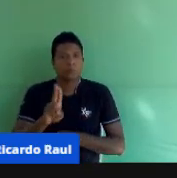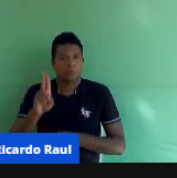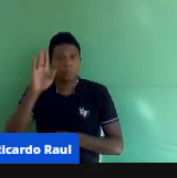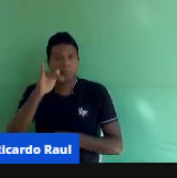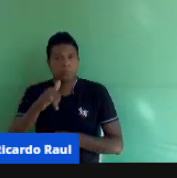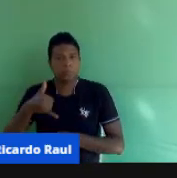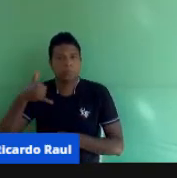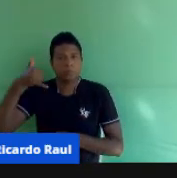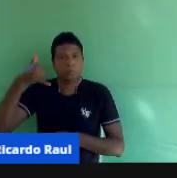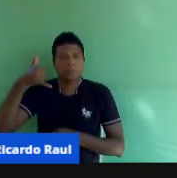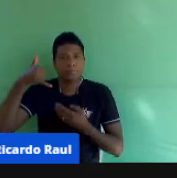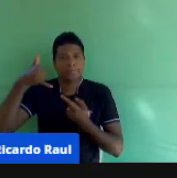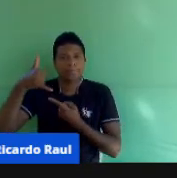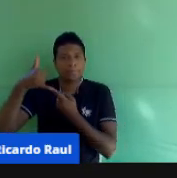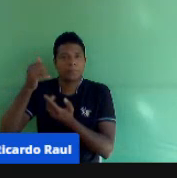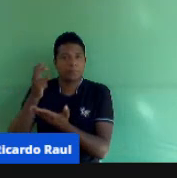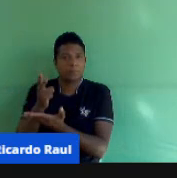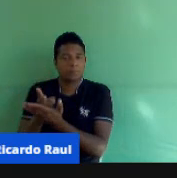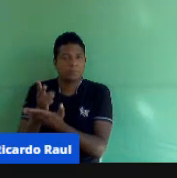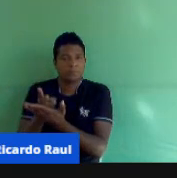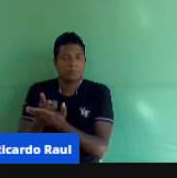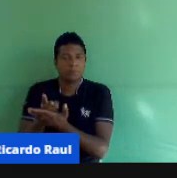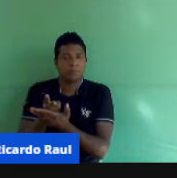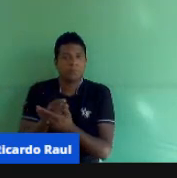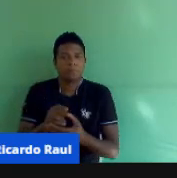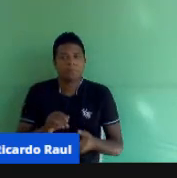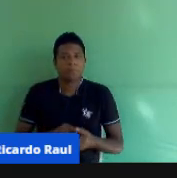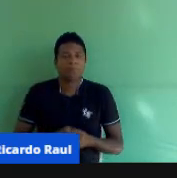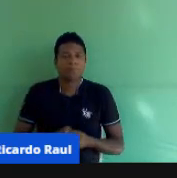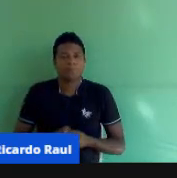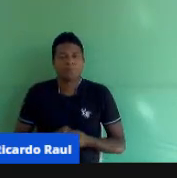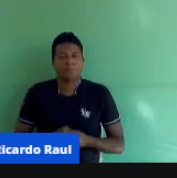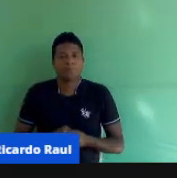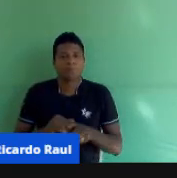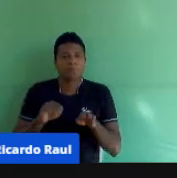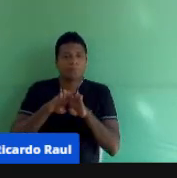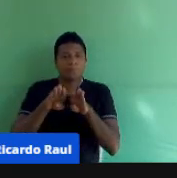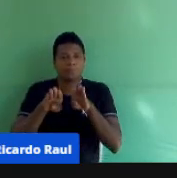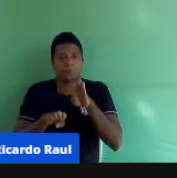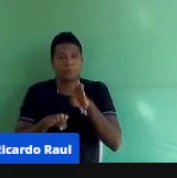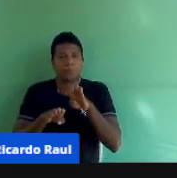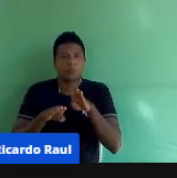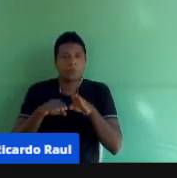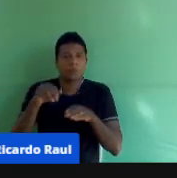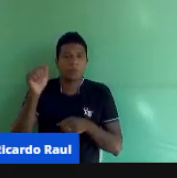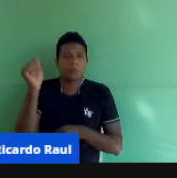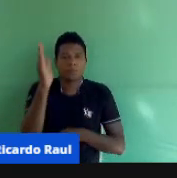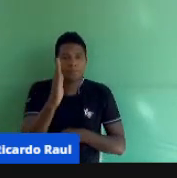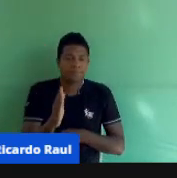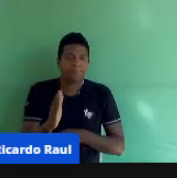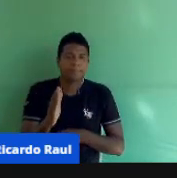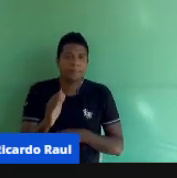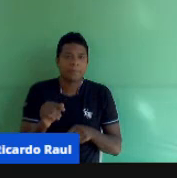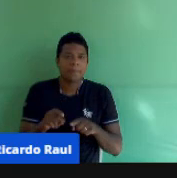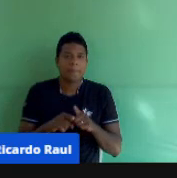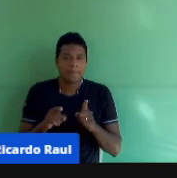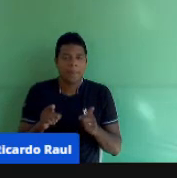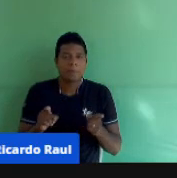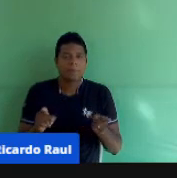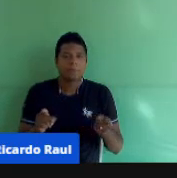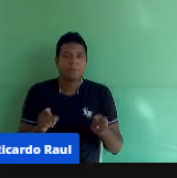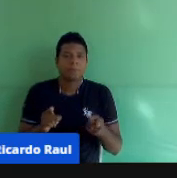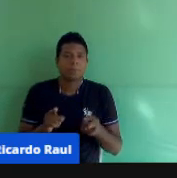levando em consideração as desigualdades gritantes do nosso país. Mas nós já estamos falando